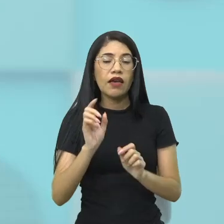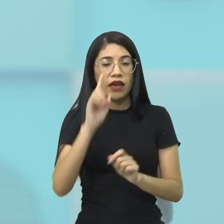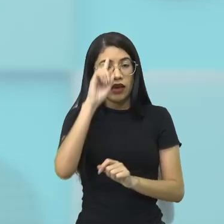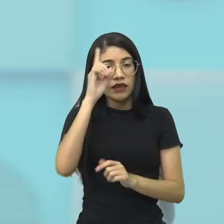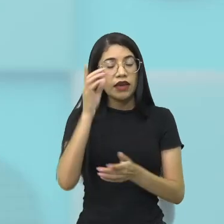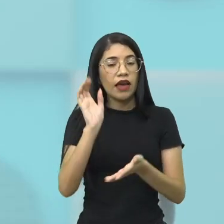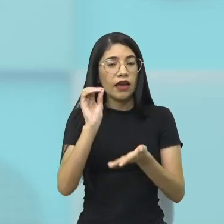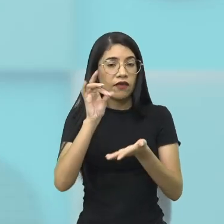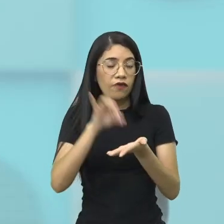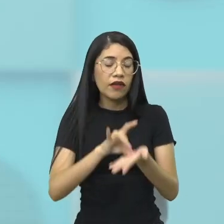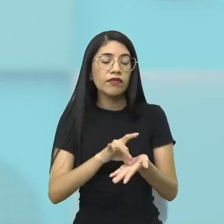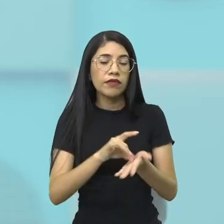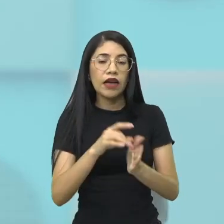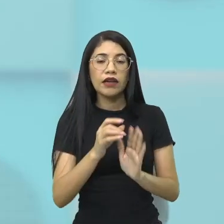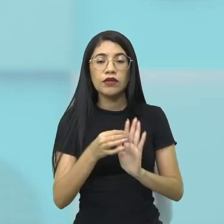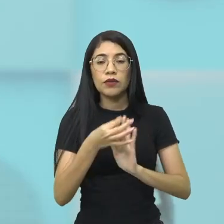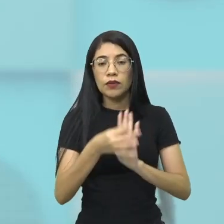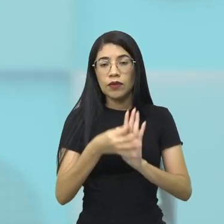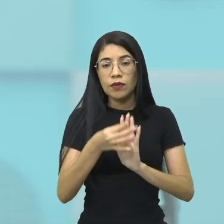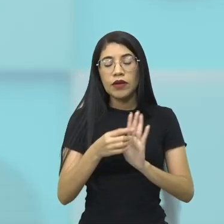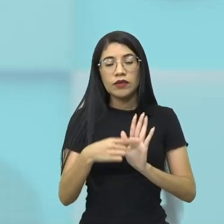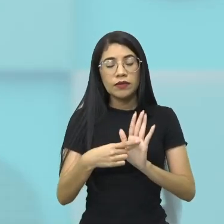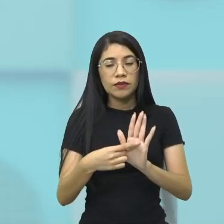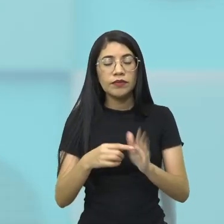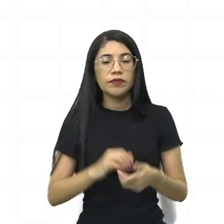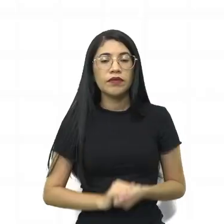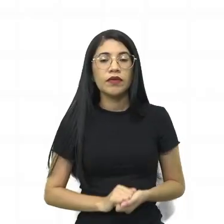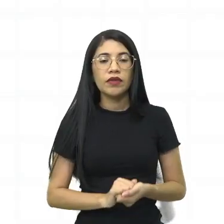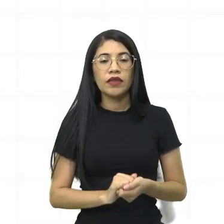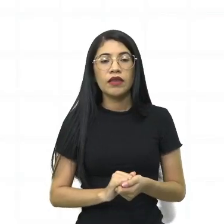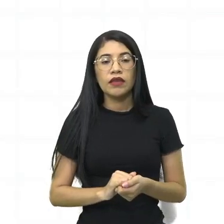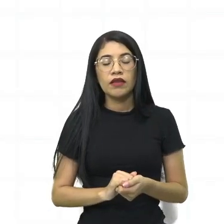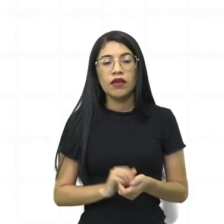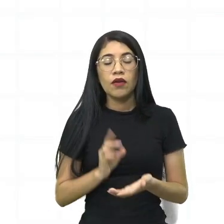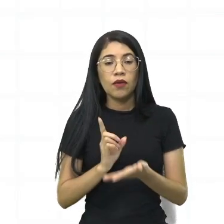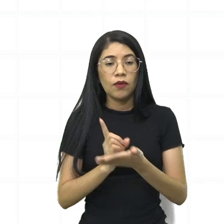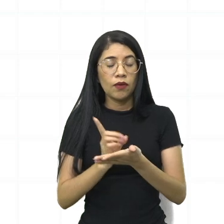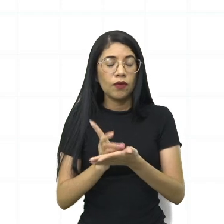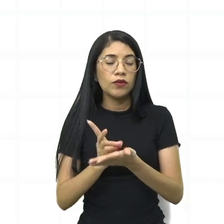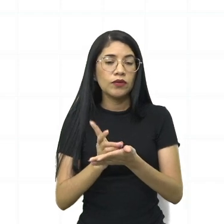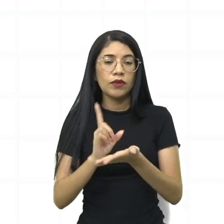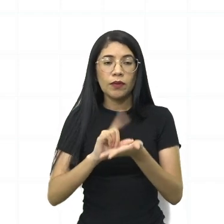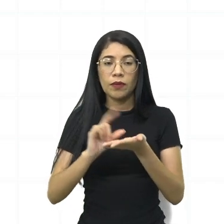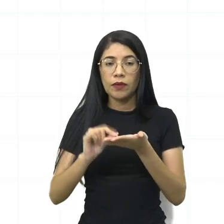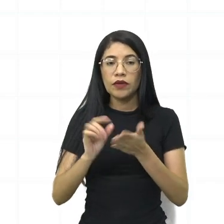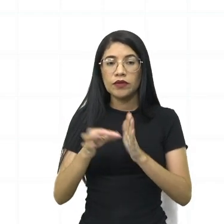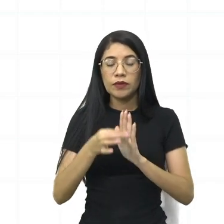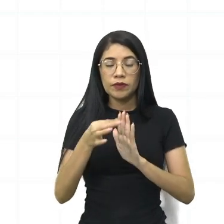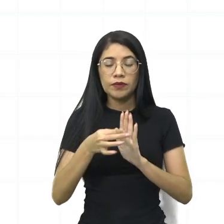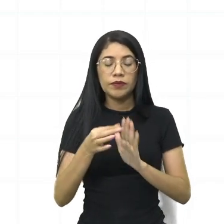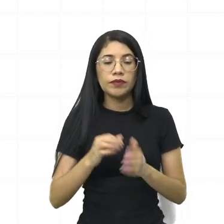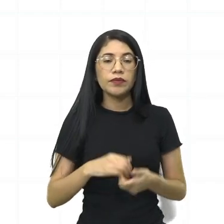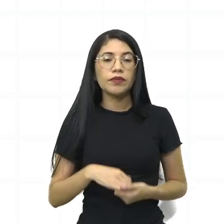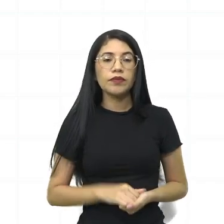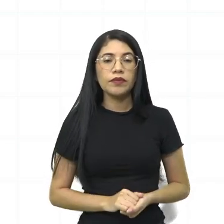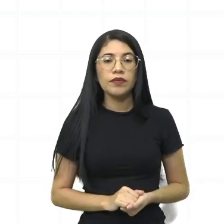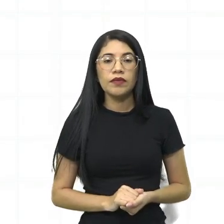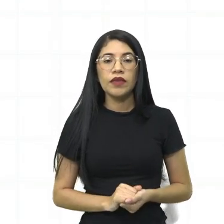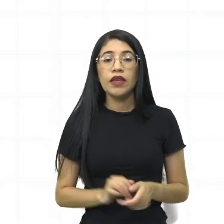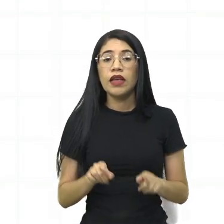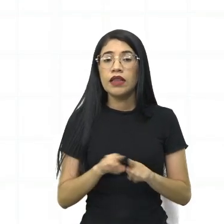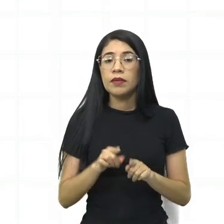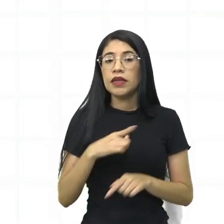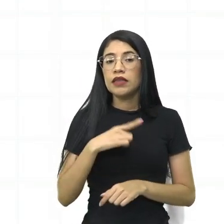meus argumentos, tá bom? Vamos continuar a ver aí sobre artigo de opinião. Olha só, geralmente há também